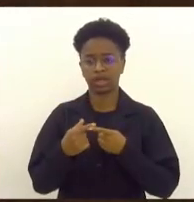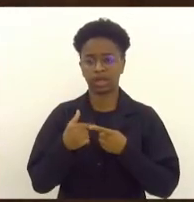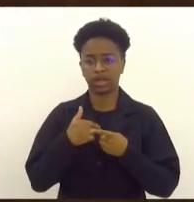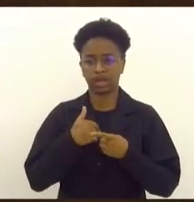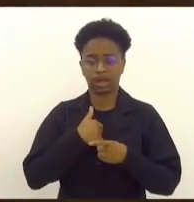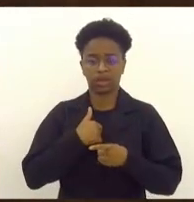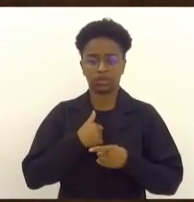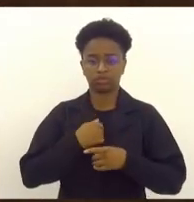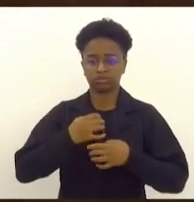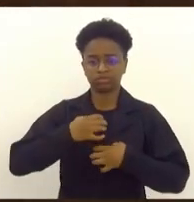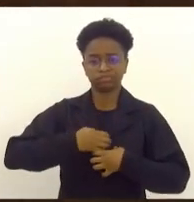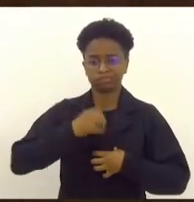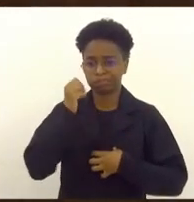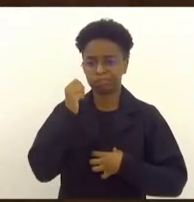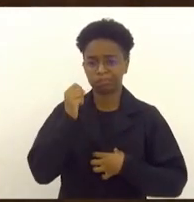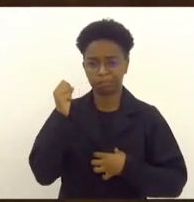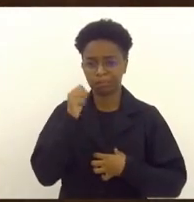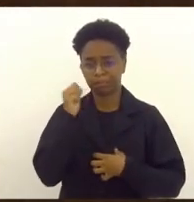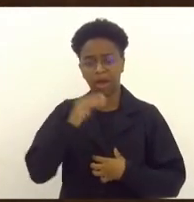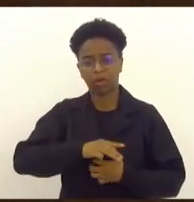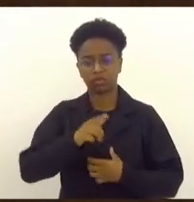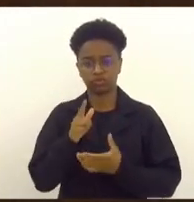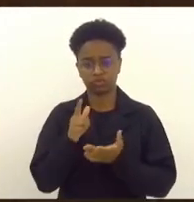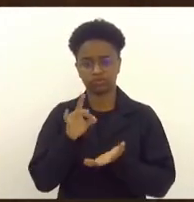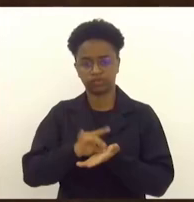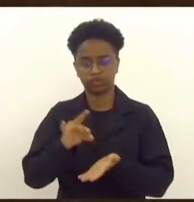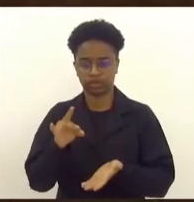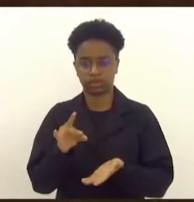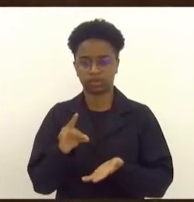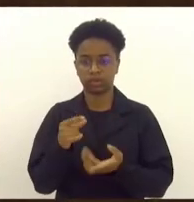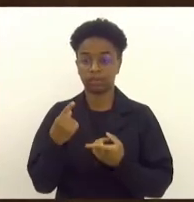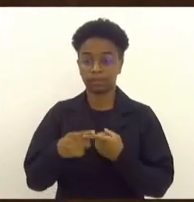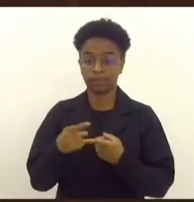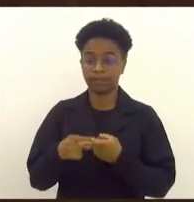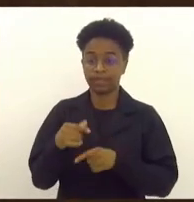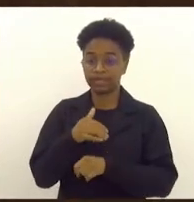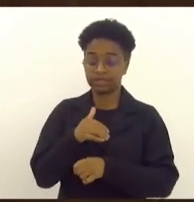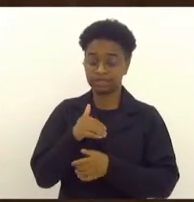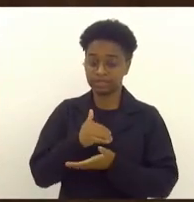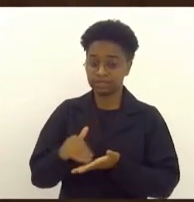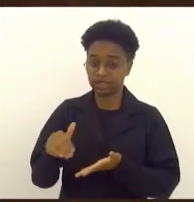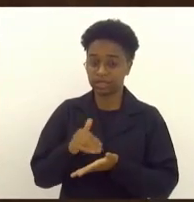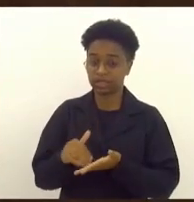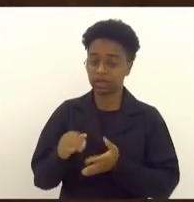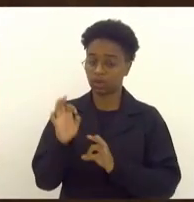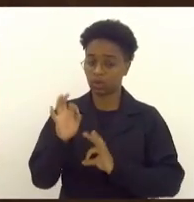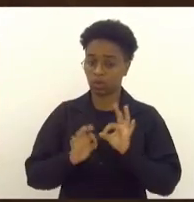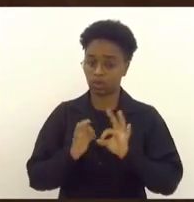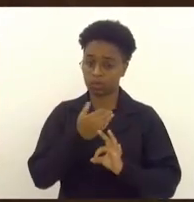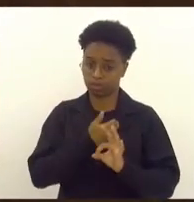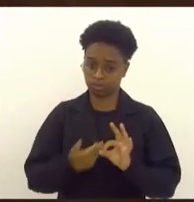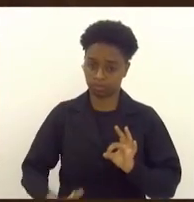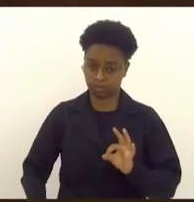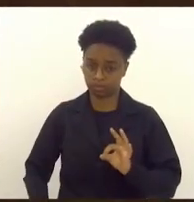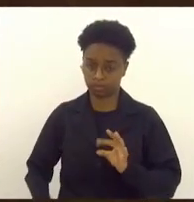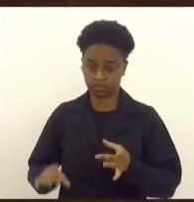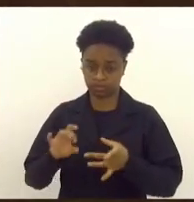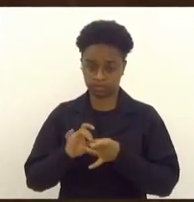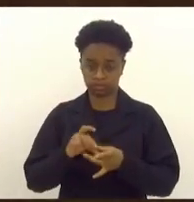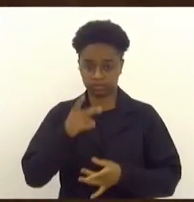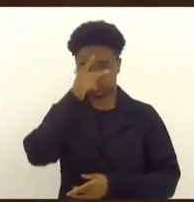dinheiro Deputado Acabou com meu dia o secretário de ordem pública amando o prefeito Eduardo Paes